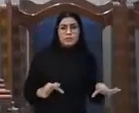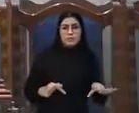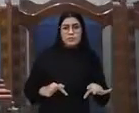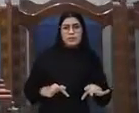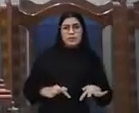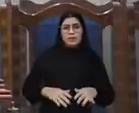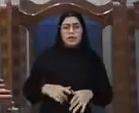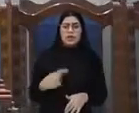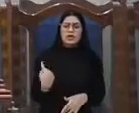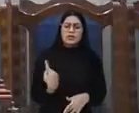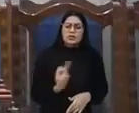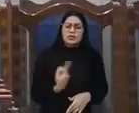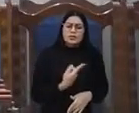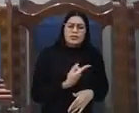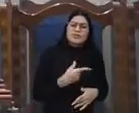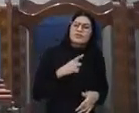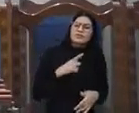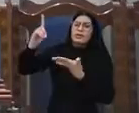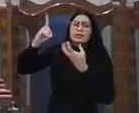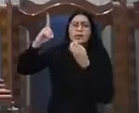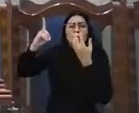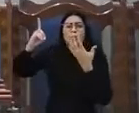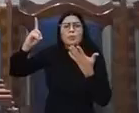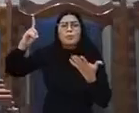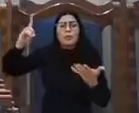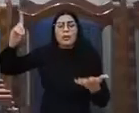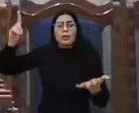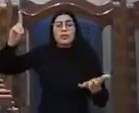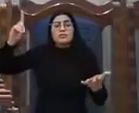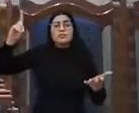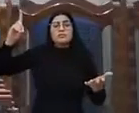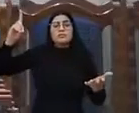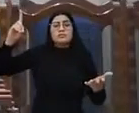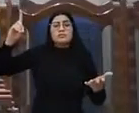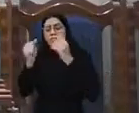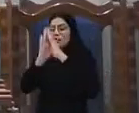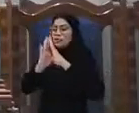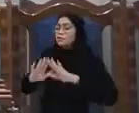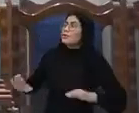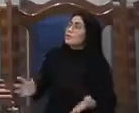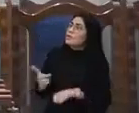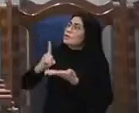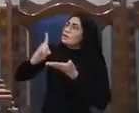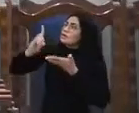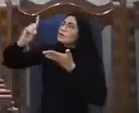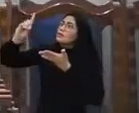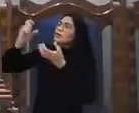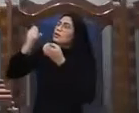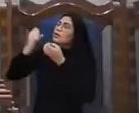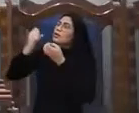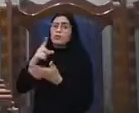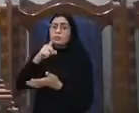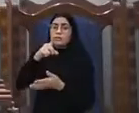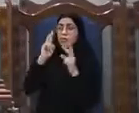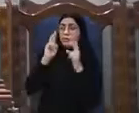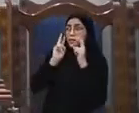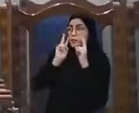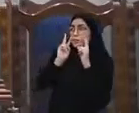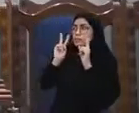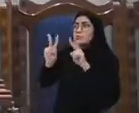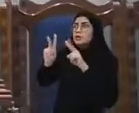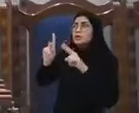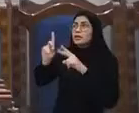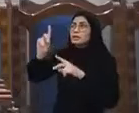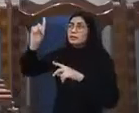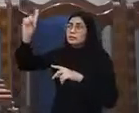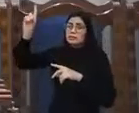o coração, passe a adorar esse Deus que nós adoramos, e você vai ver que Ele é um Deus criador,